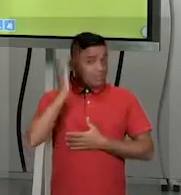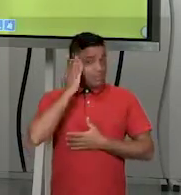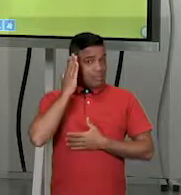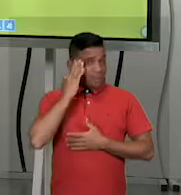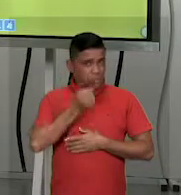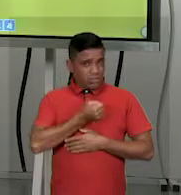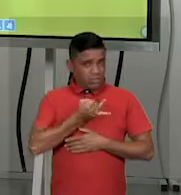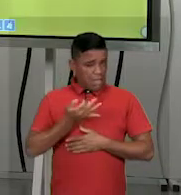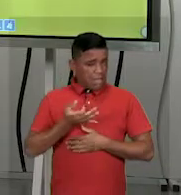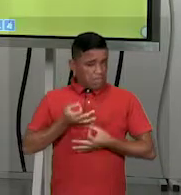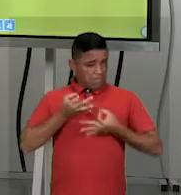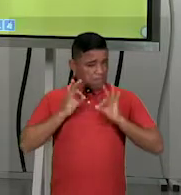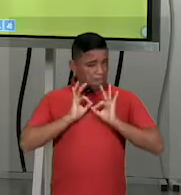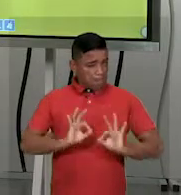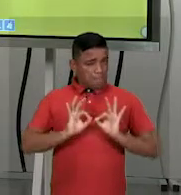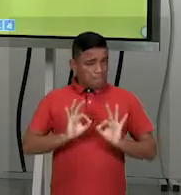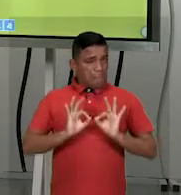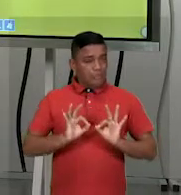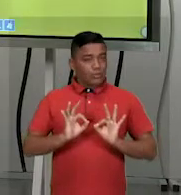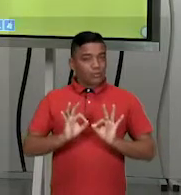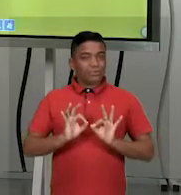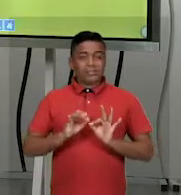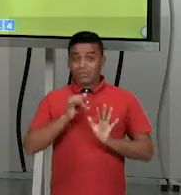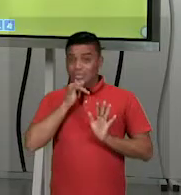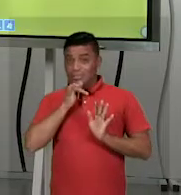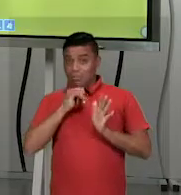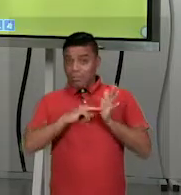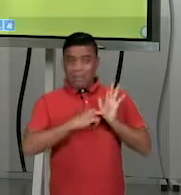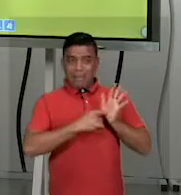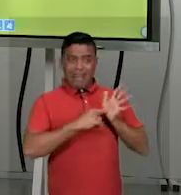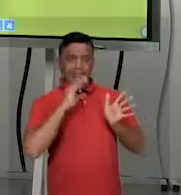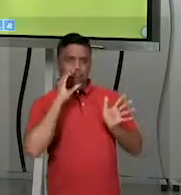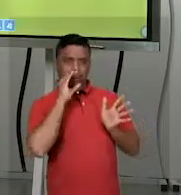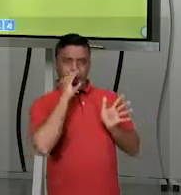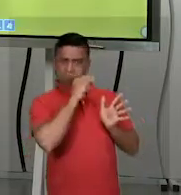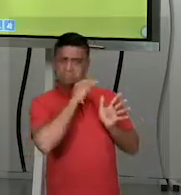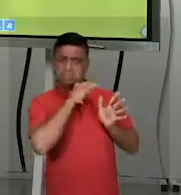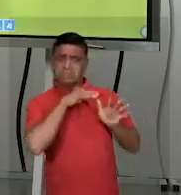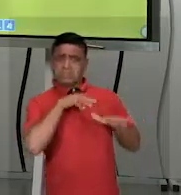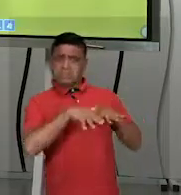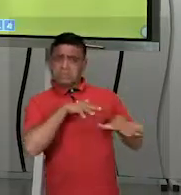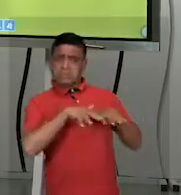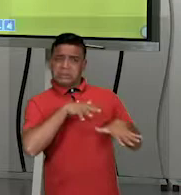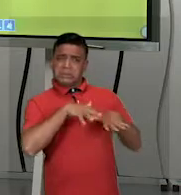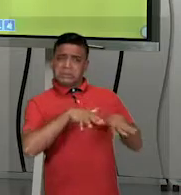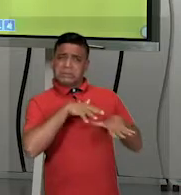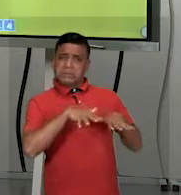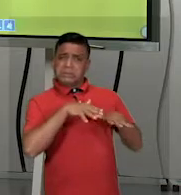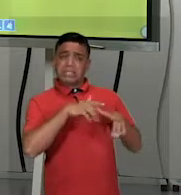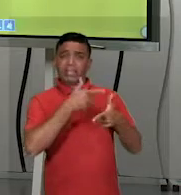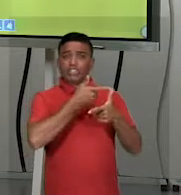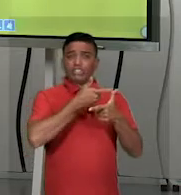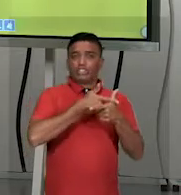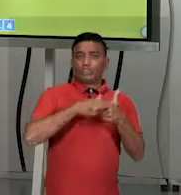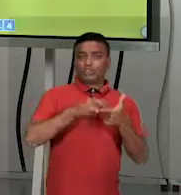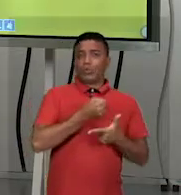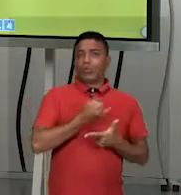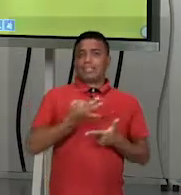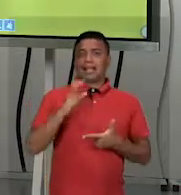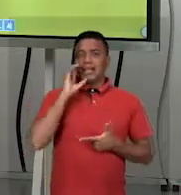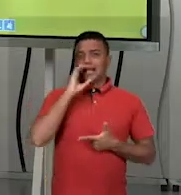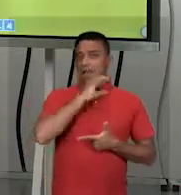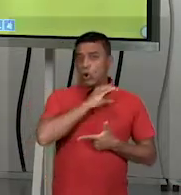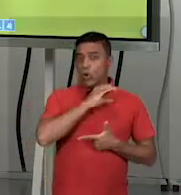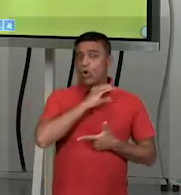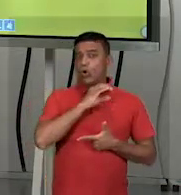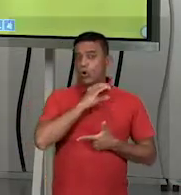foi feito? Na máquina térmica, usou-se o trabalho efetivamente realizado dividido pela quantidade de calor da